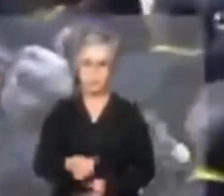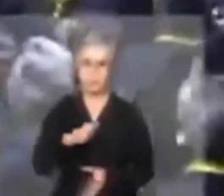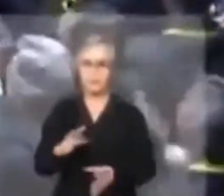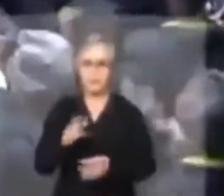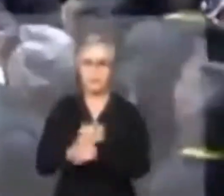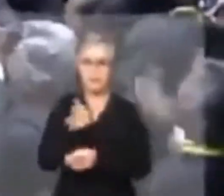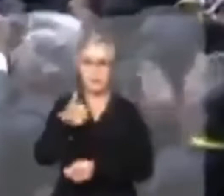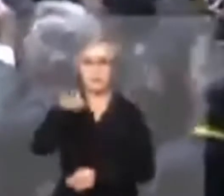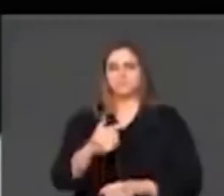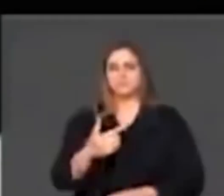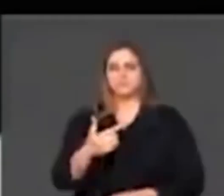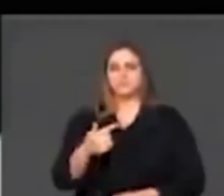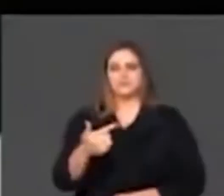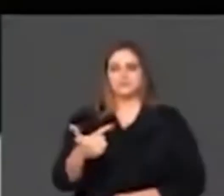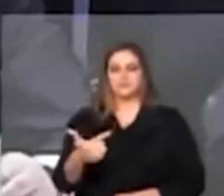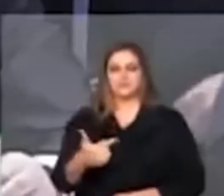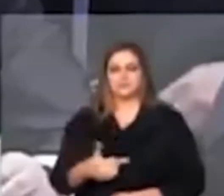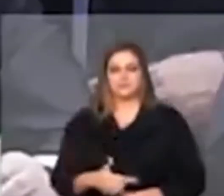197 votos.